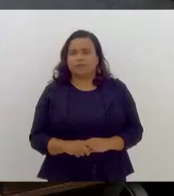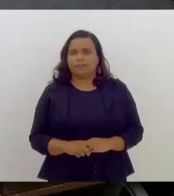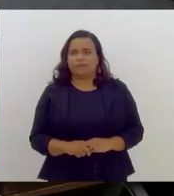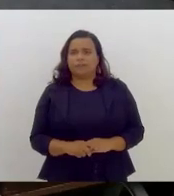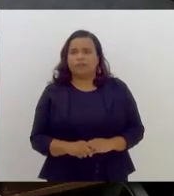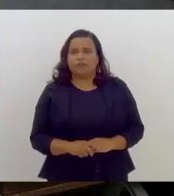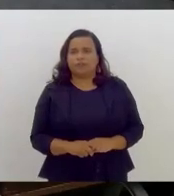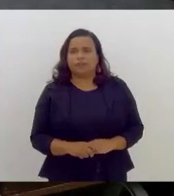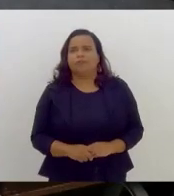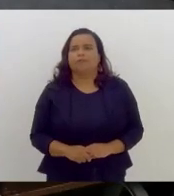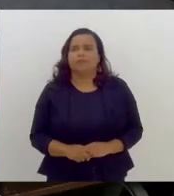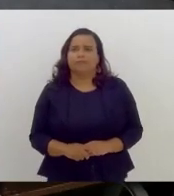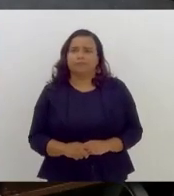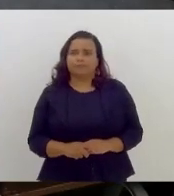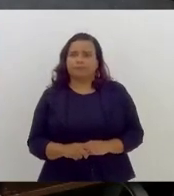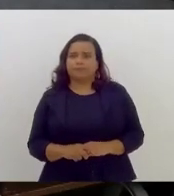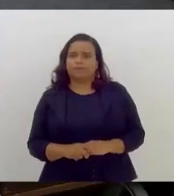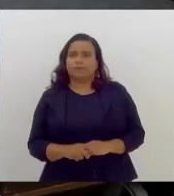Agora sim.